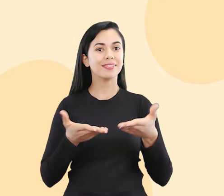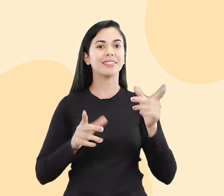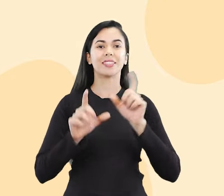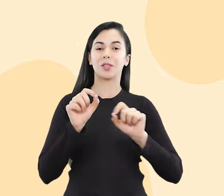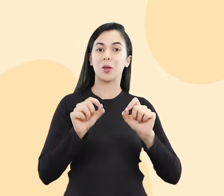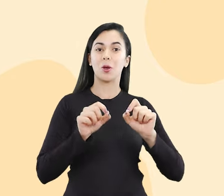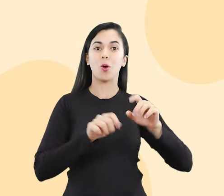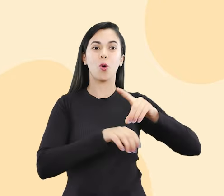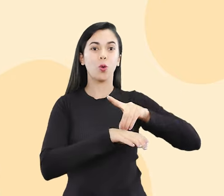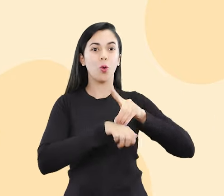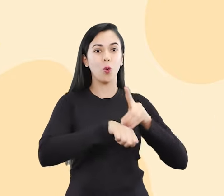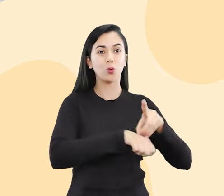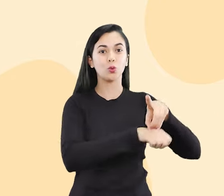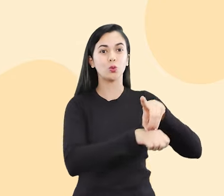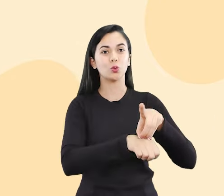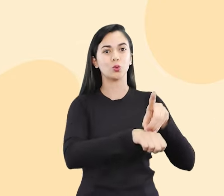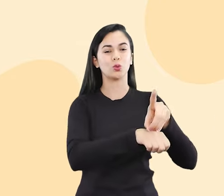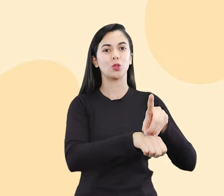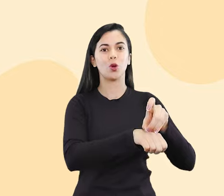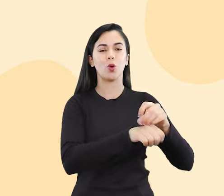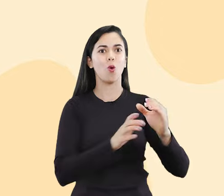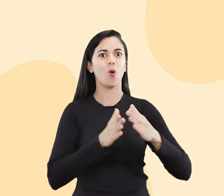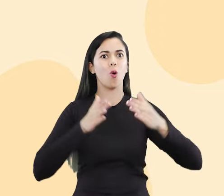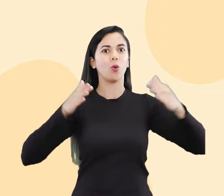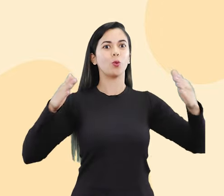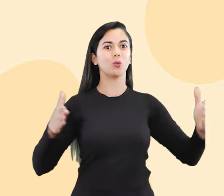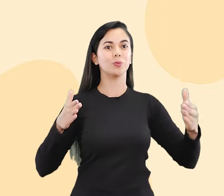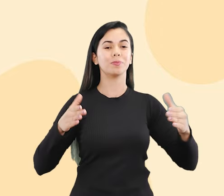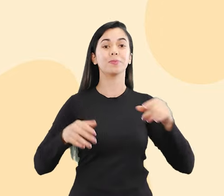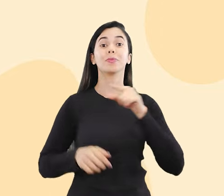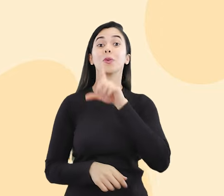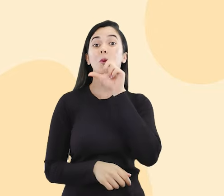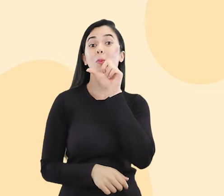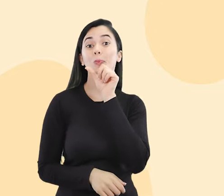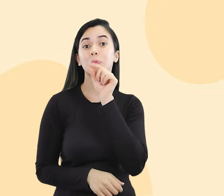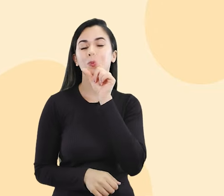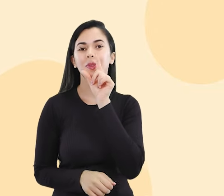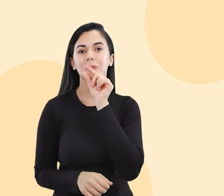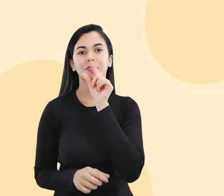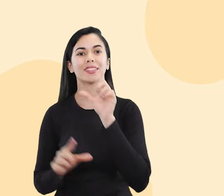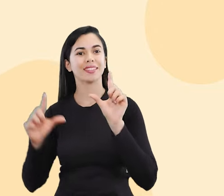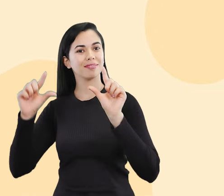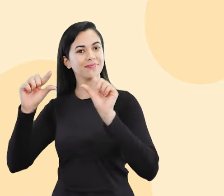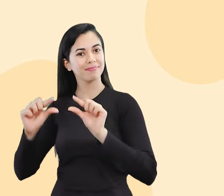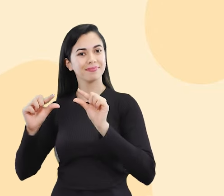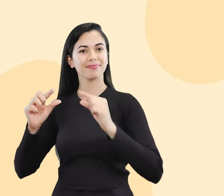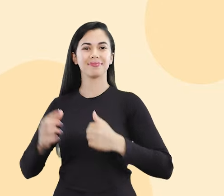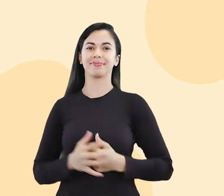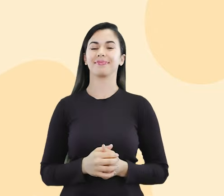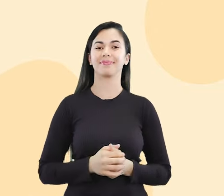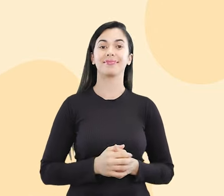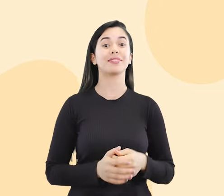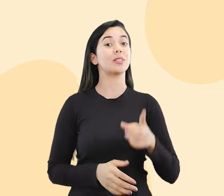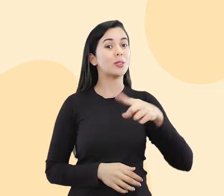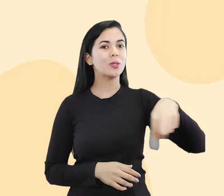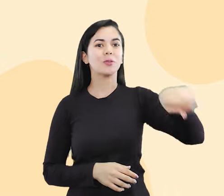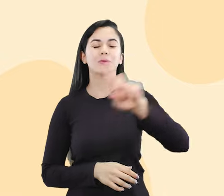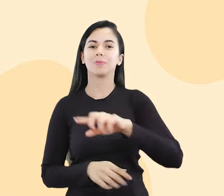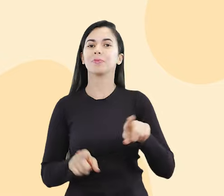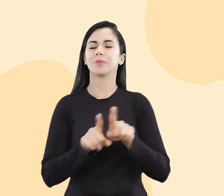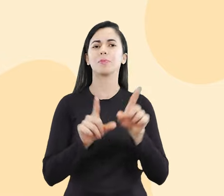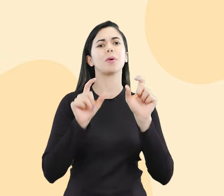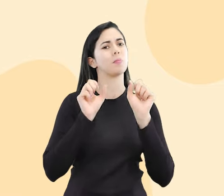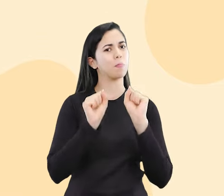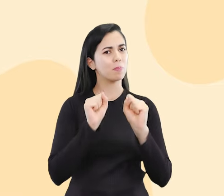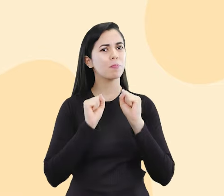nessa música é o dinossauro bem grandão e o passarinho pequenininho. Você